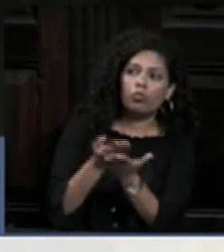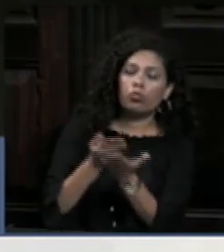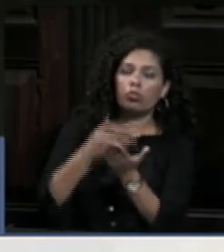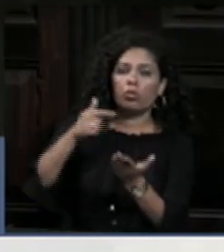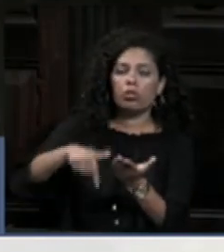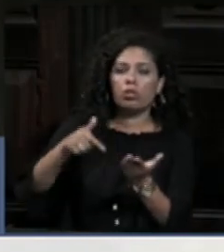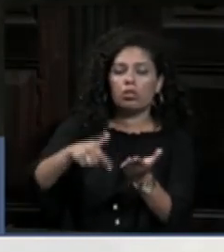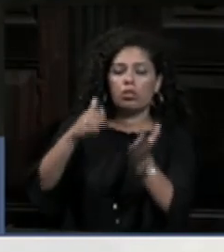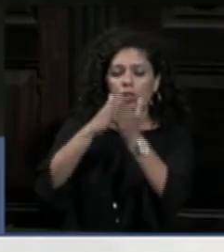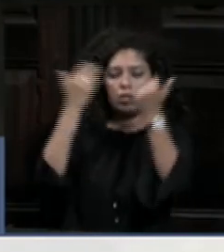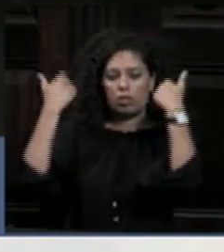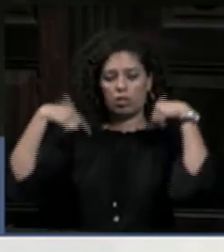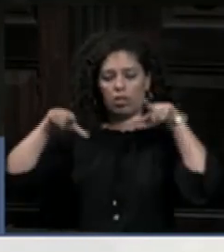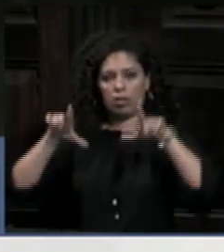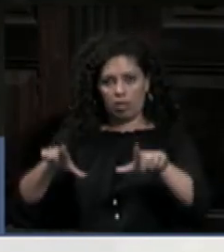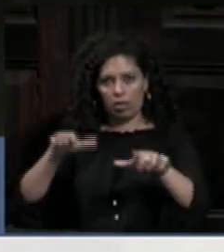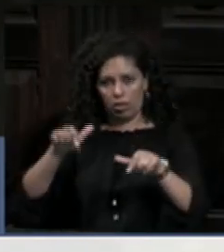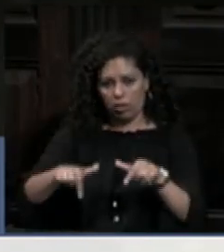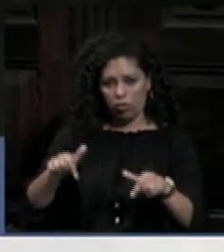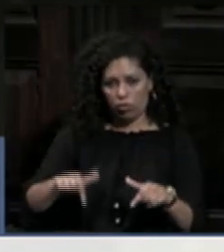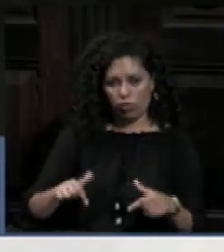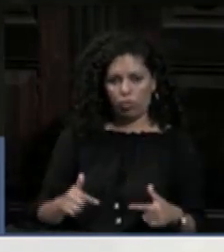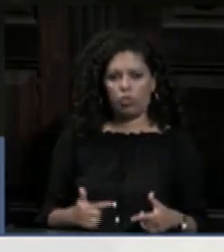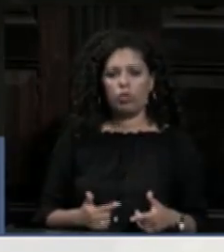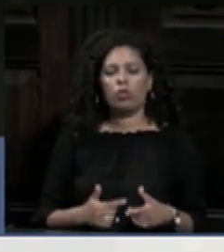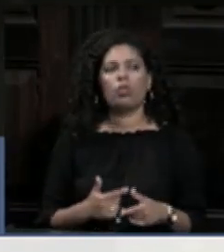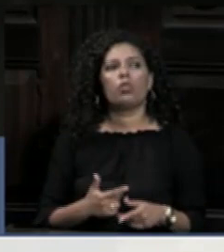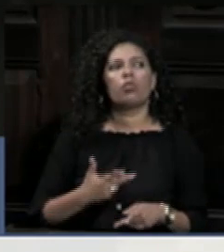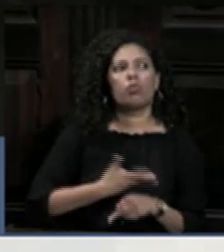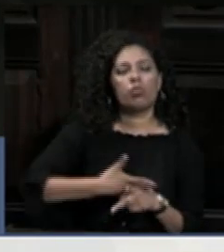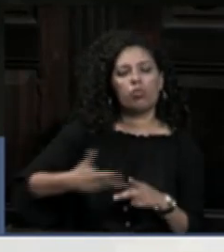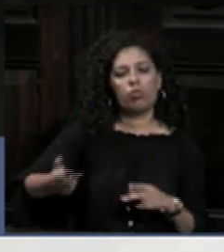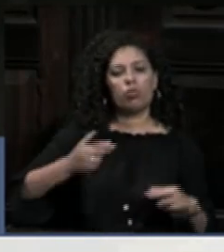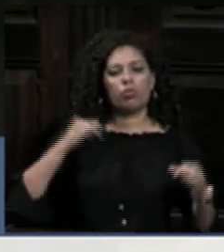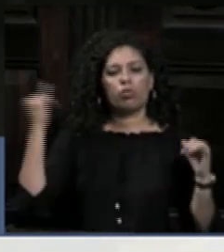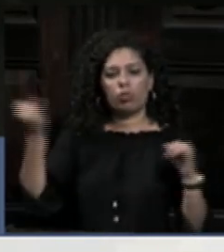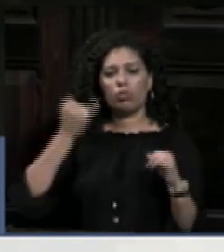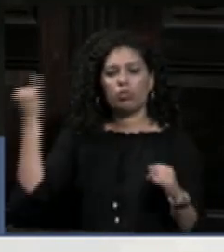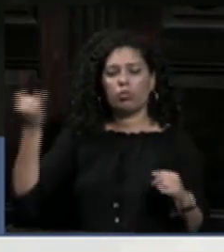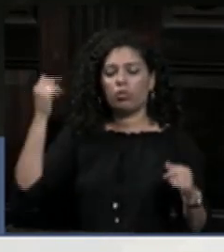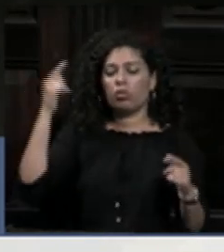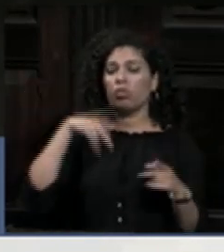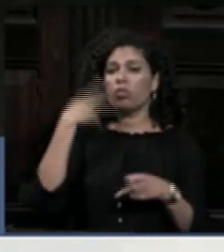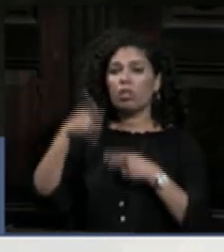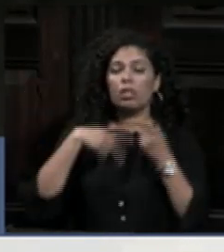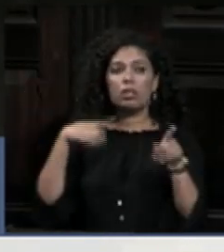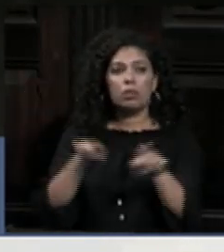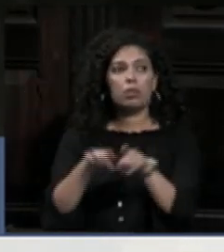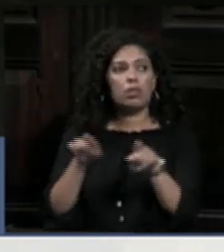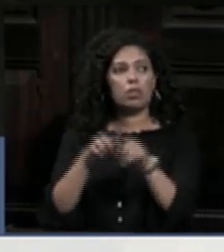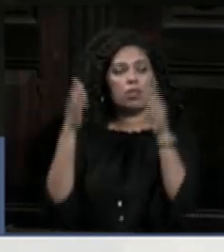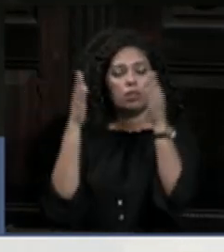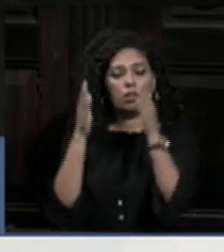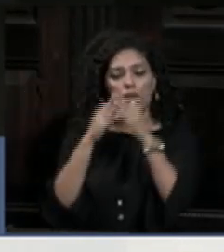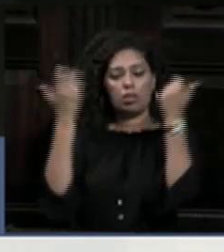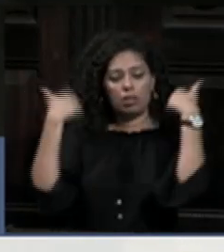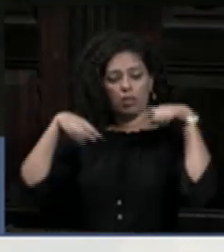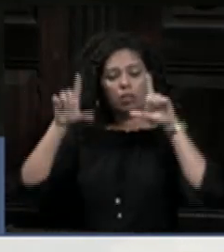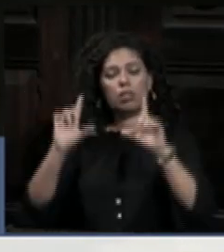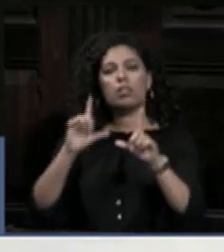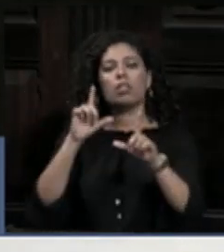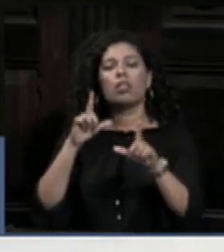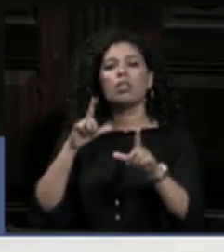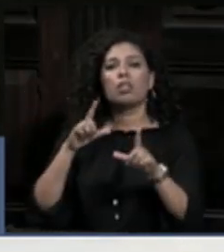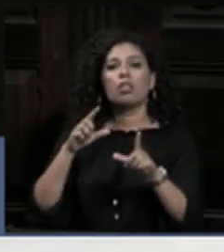conquista mais uma vez essa vitória dizer que o parlamento hoje também ao reconhecer